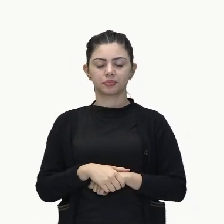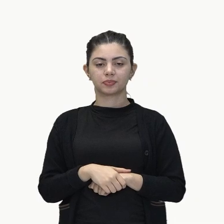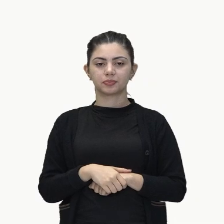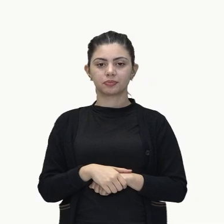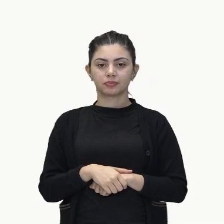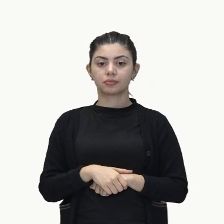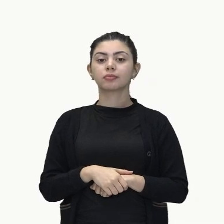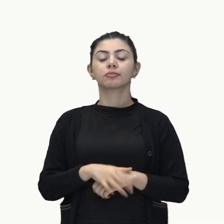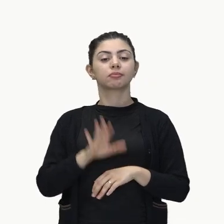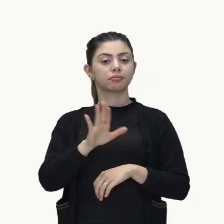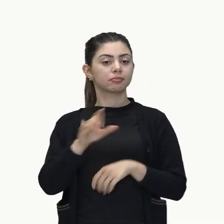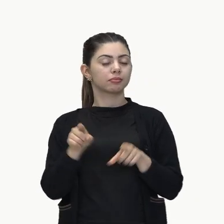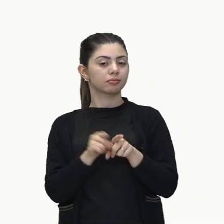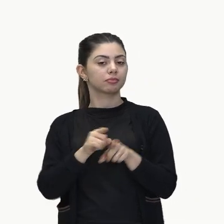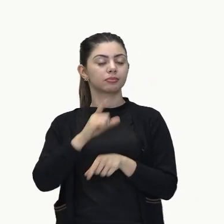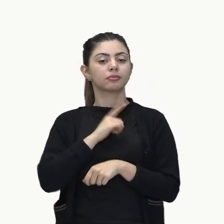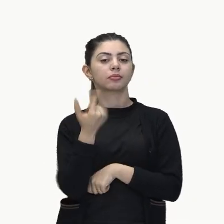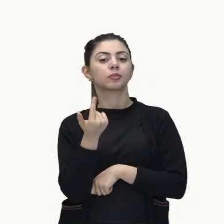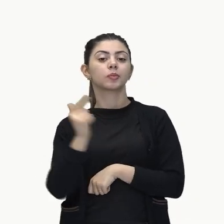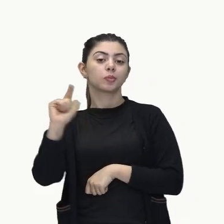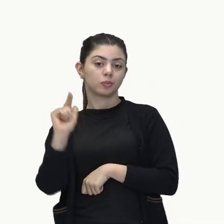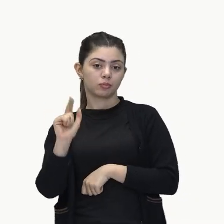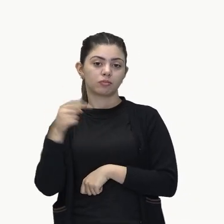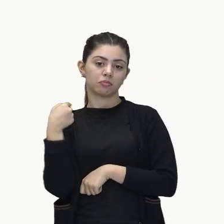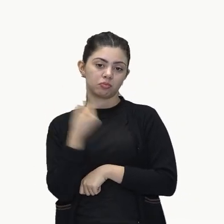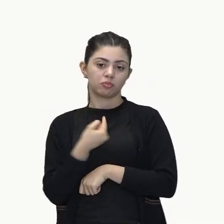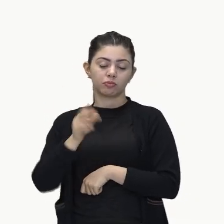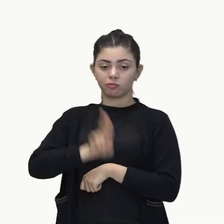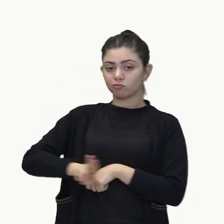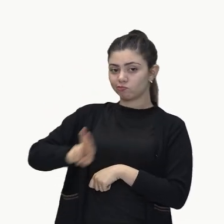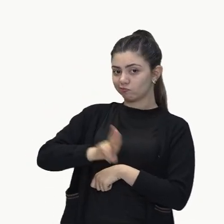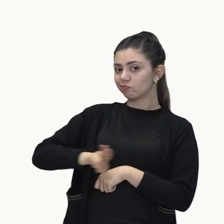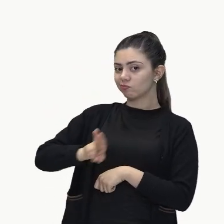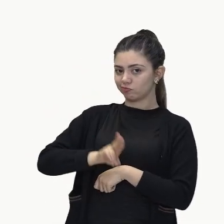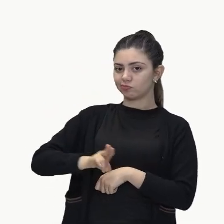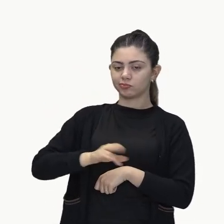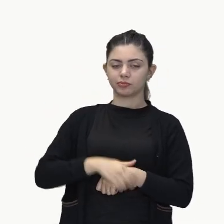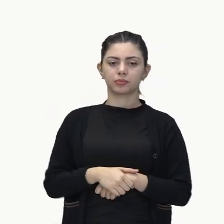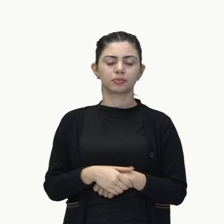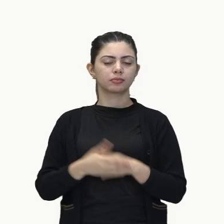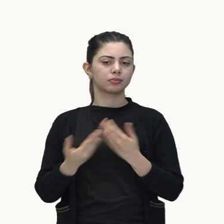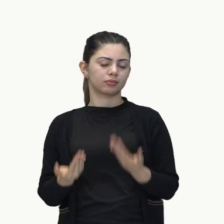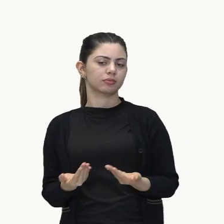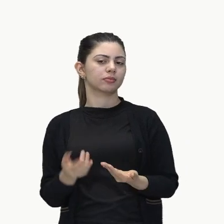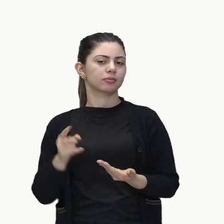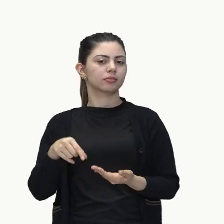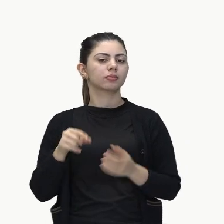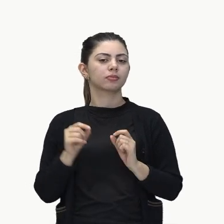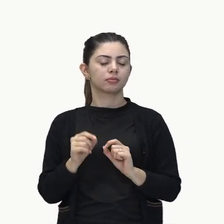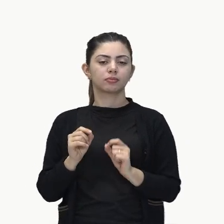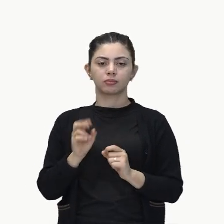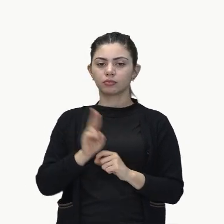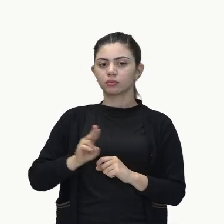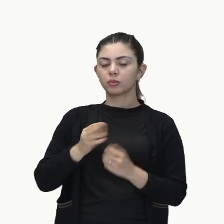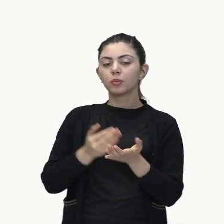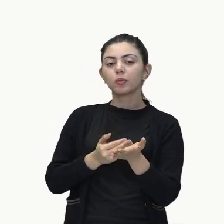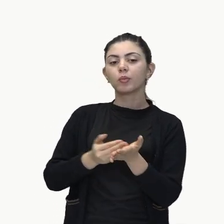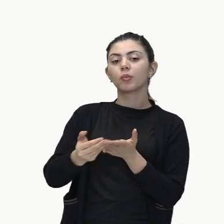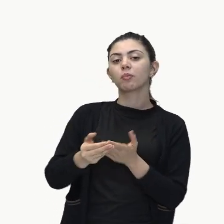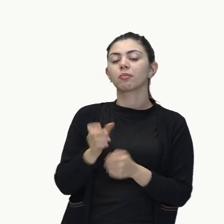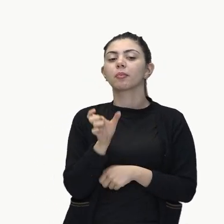aí tem também a nomenclatura usual. Toda nomenclatura usual começa com a